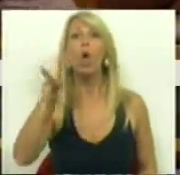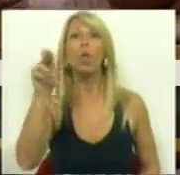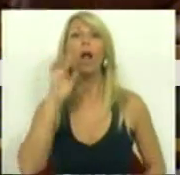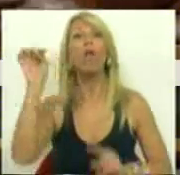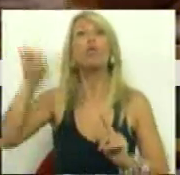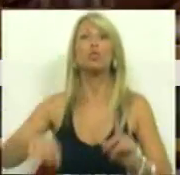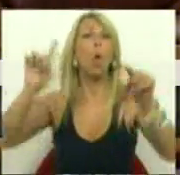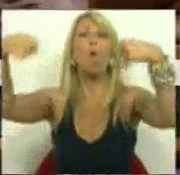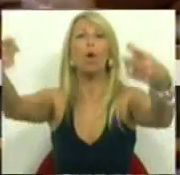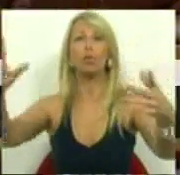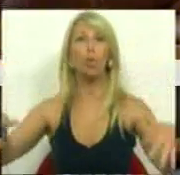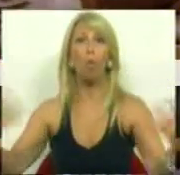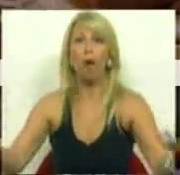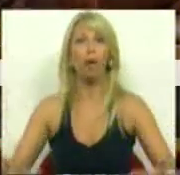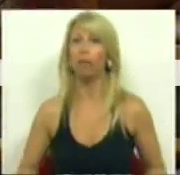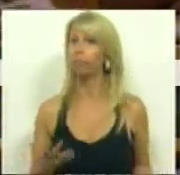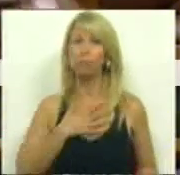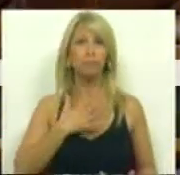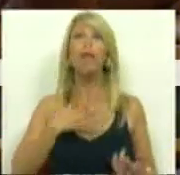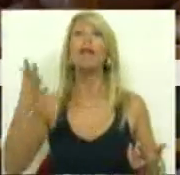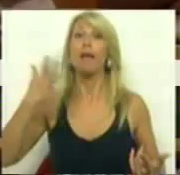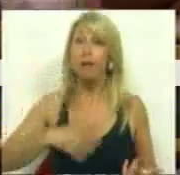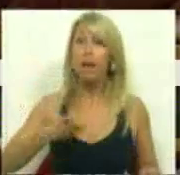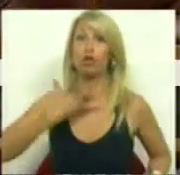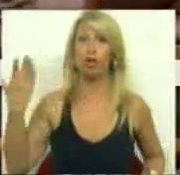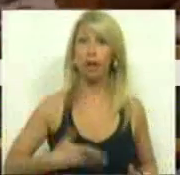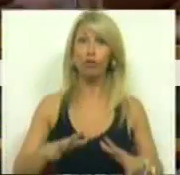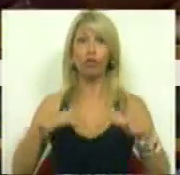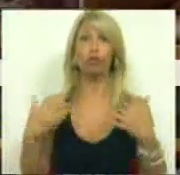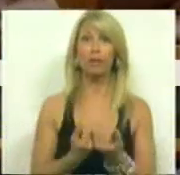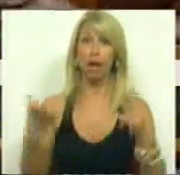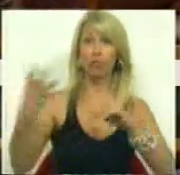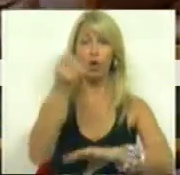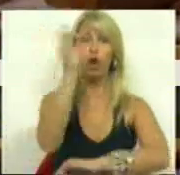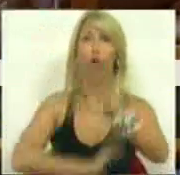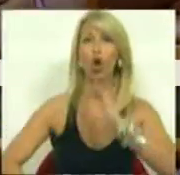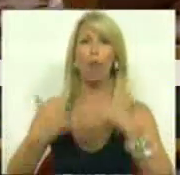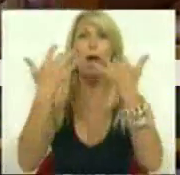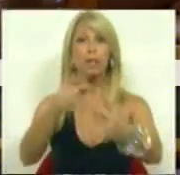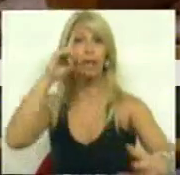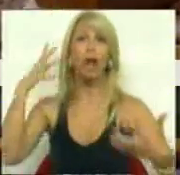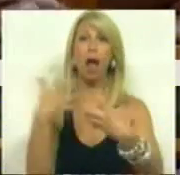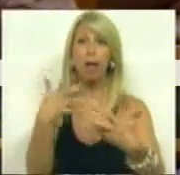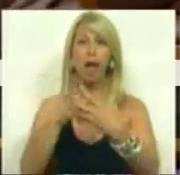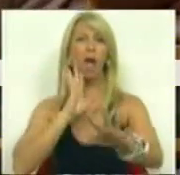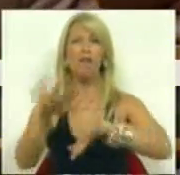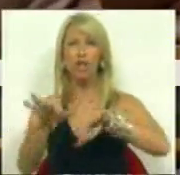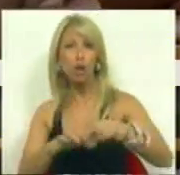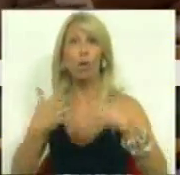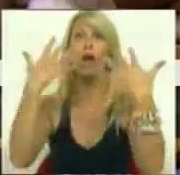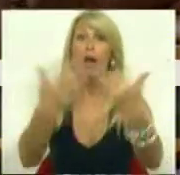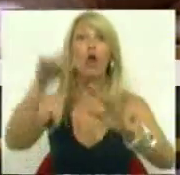queremos os direitos sociais que foram conquistados na Europa do pós-guerra, do pós-ditaduras de vários países do sul da